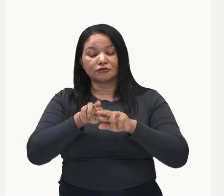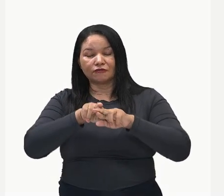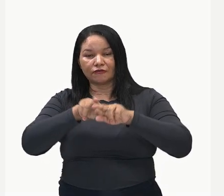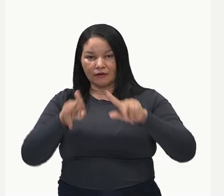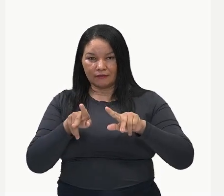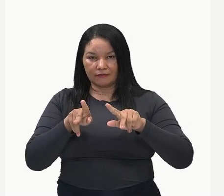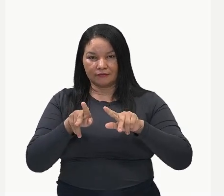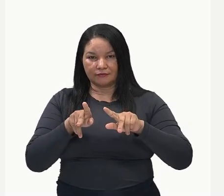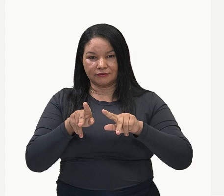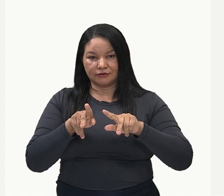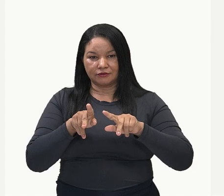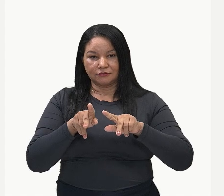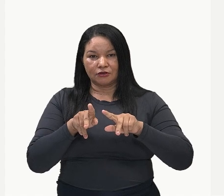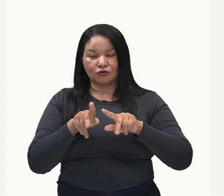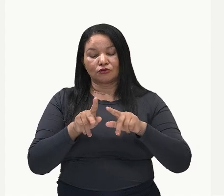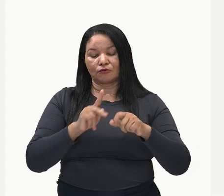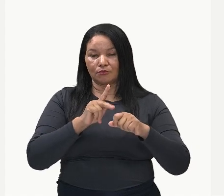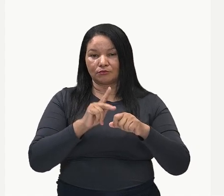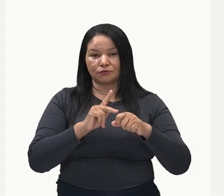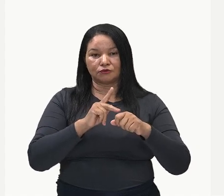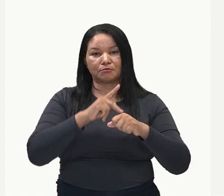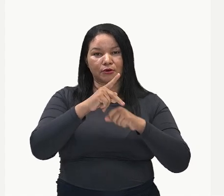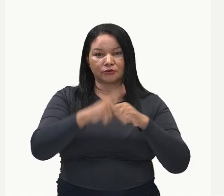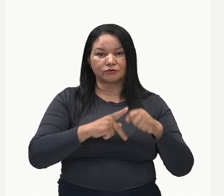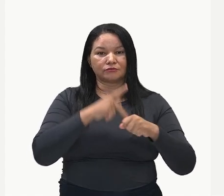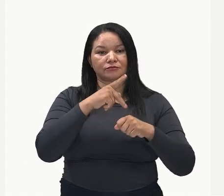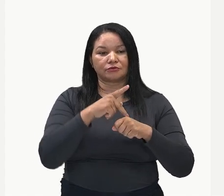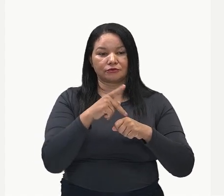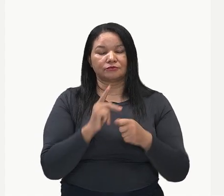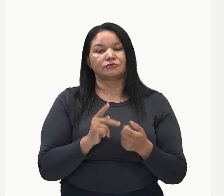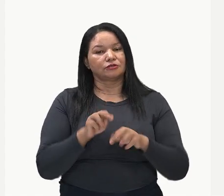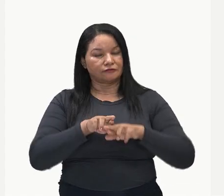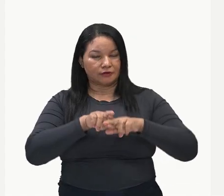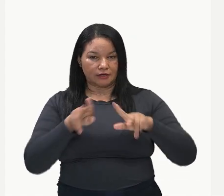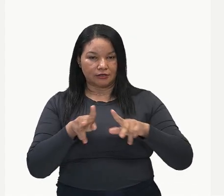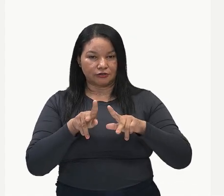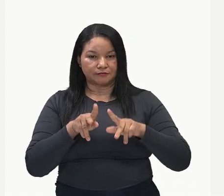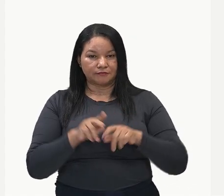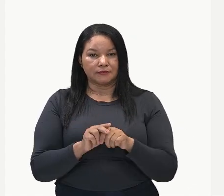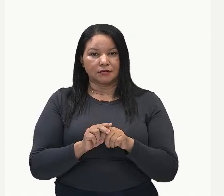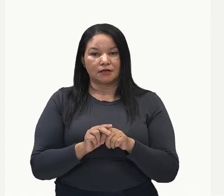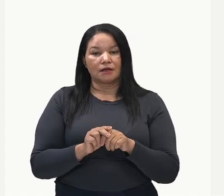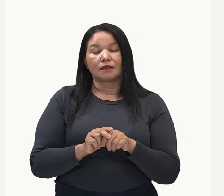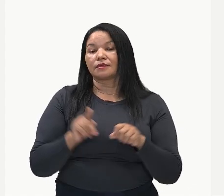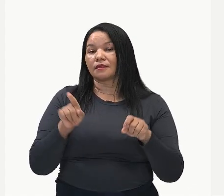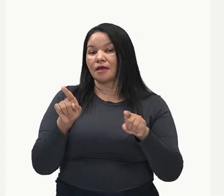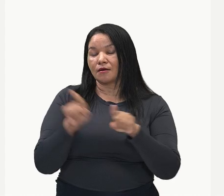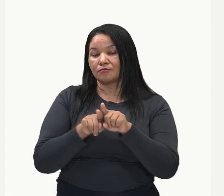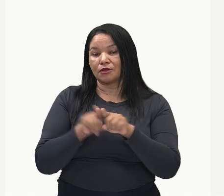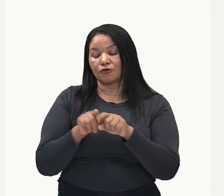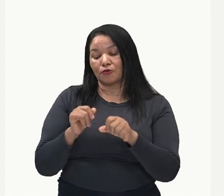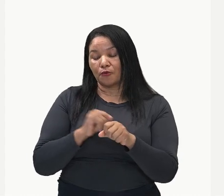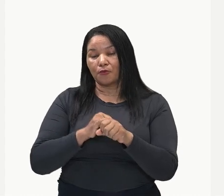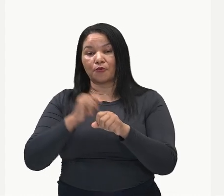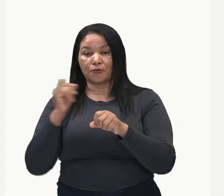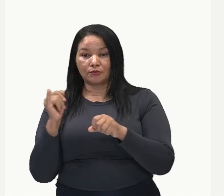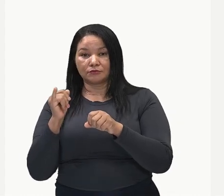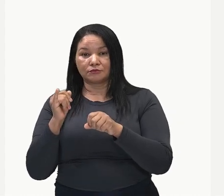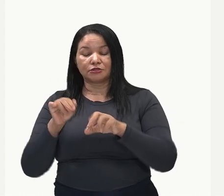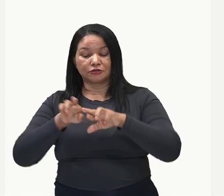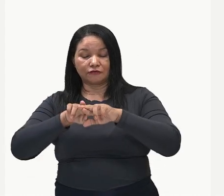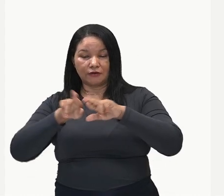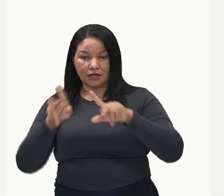diferente do próton, tá bom? E um ânion diferente da